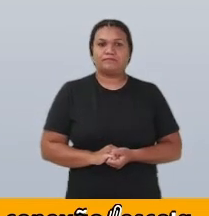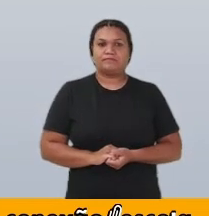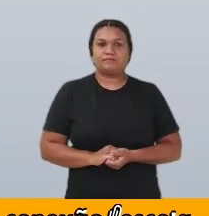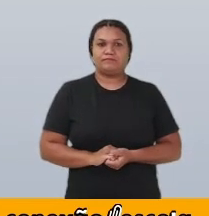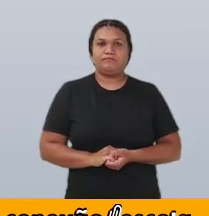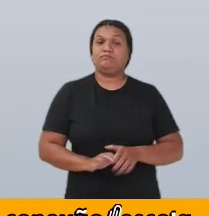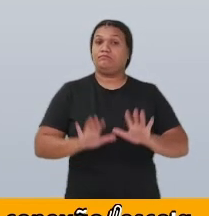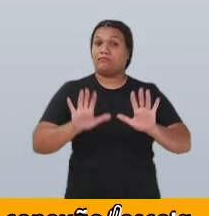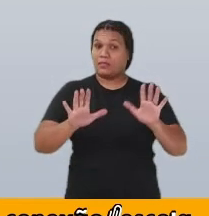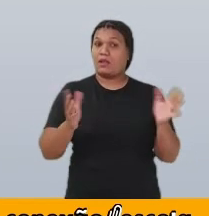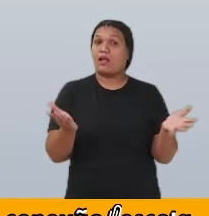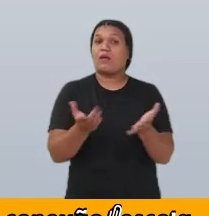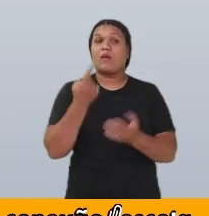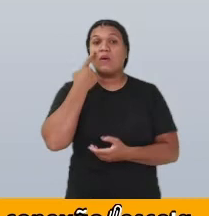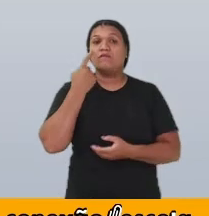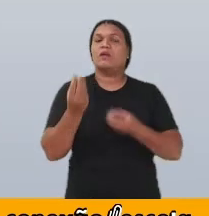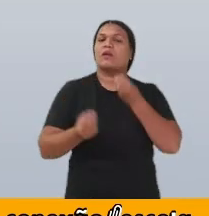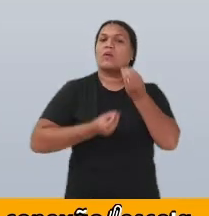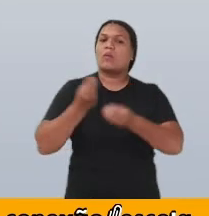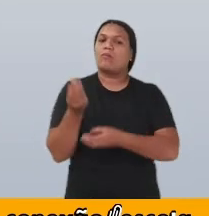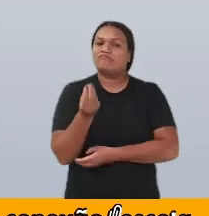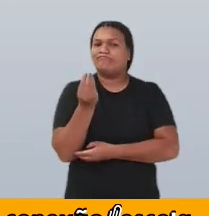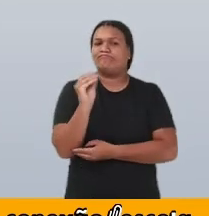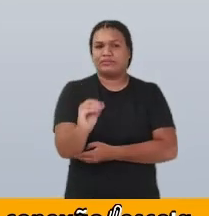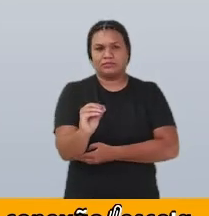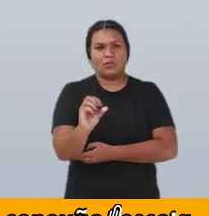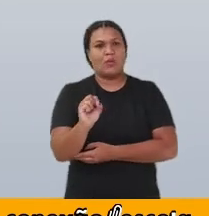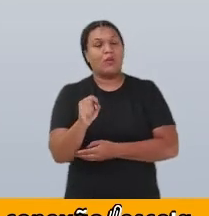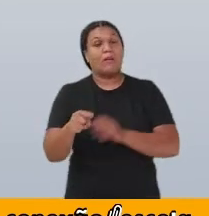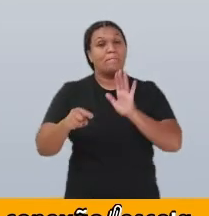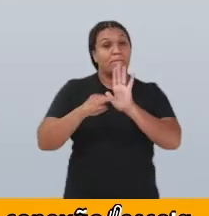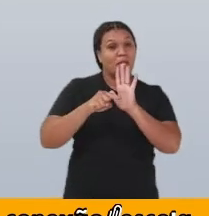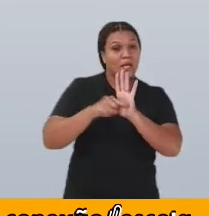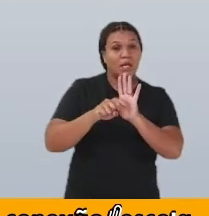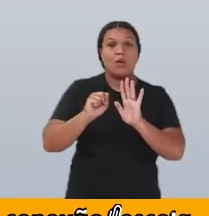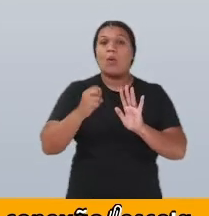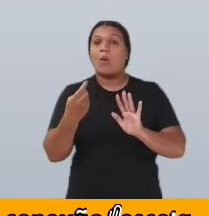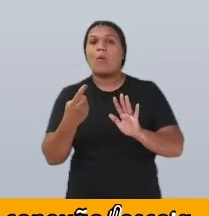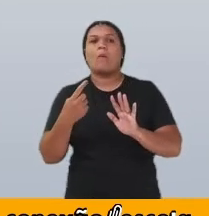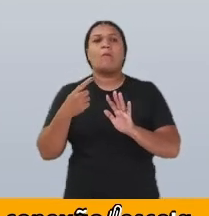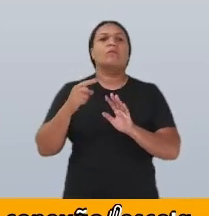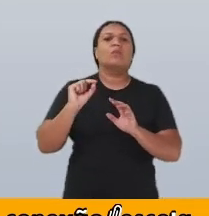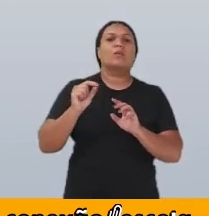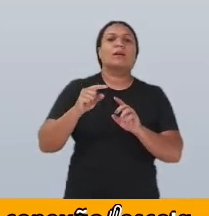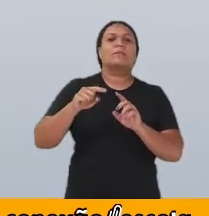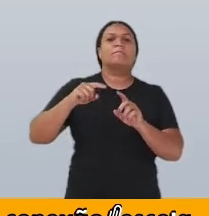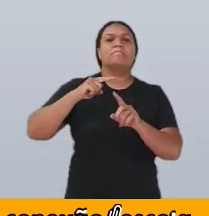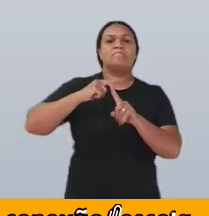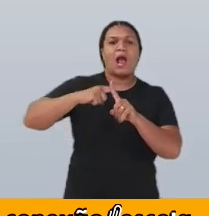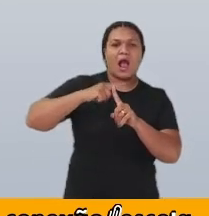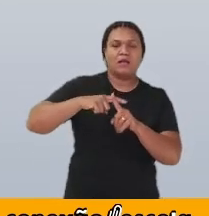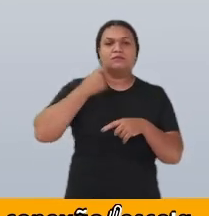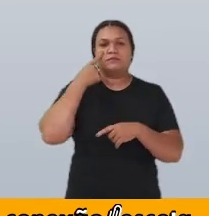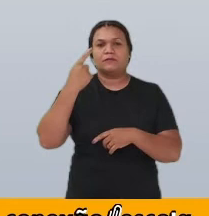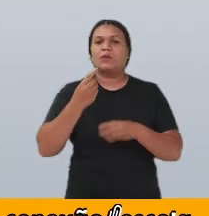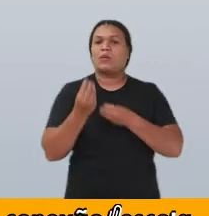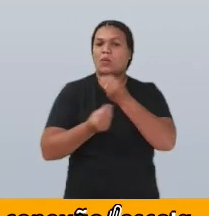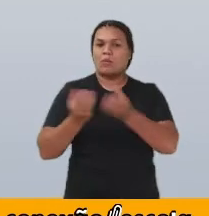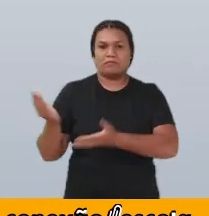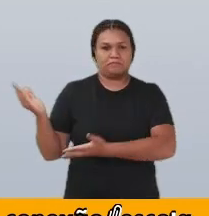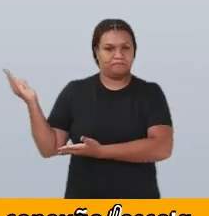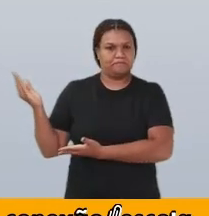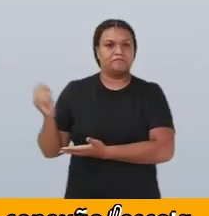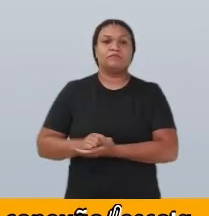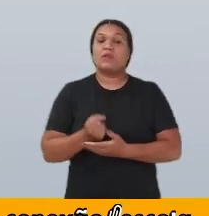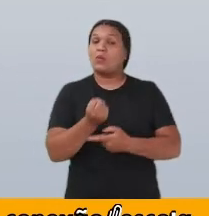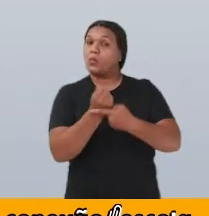Agora vamos ver como adicionar ou subtrair frações. Se eu vou somar e subtrair frações